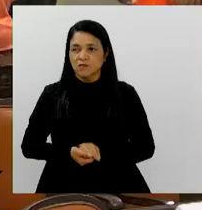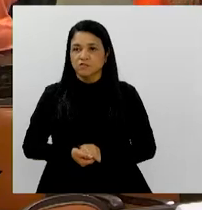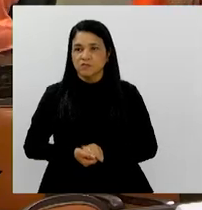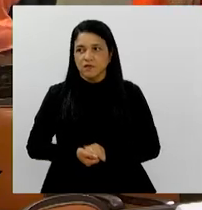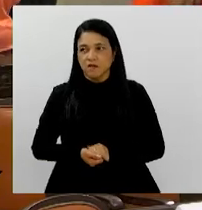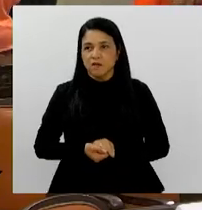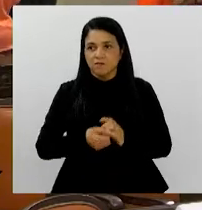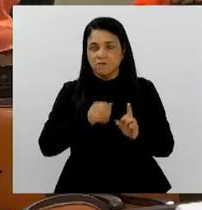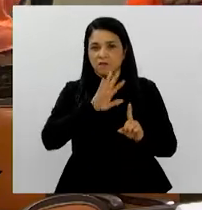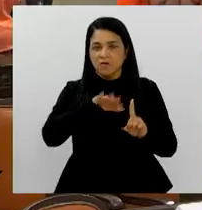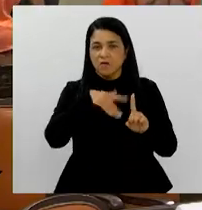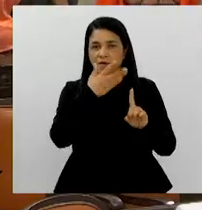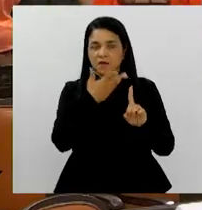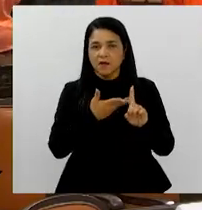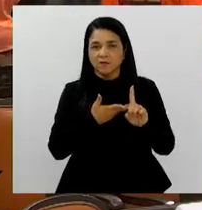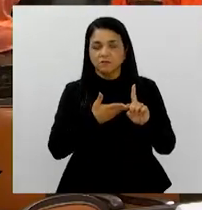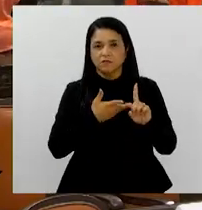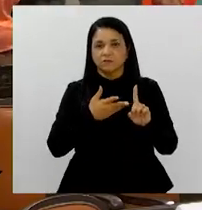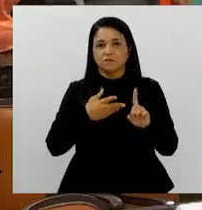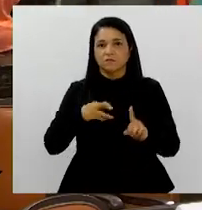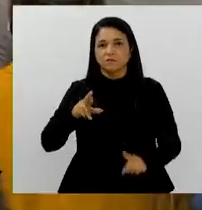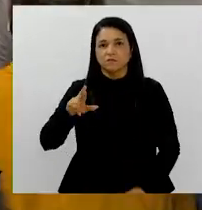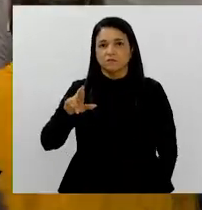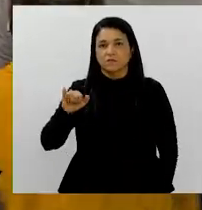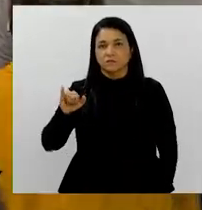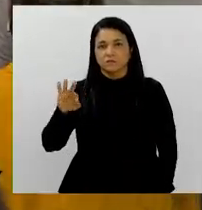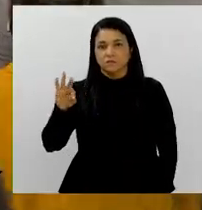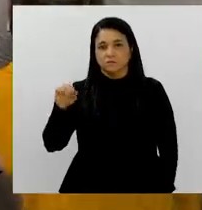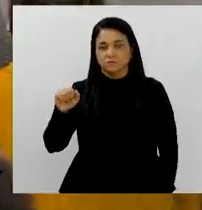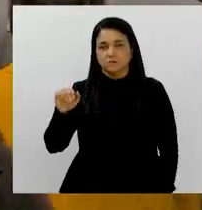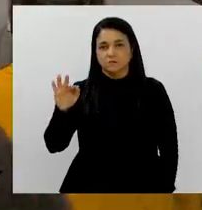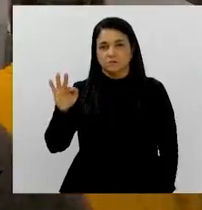Próxima agraciada, Rita Fernandes.